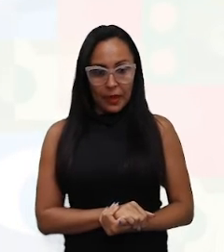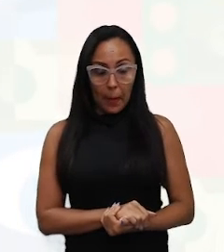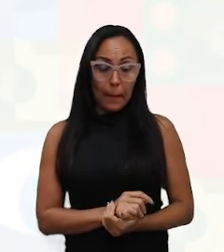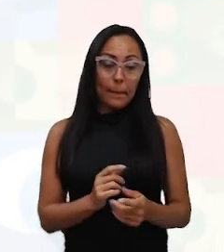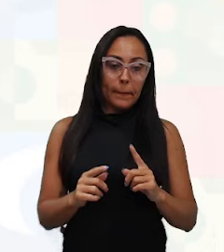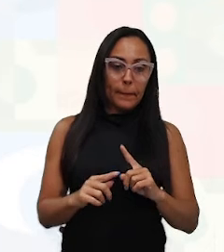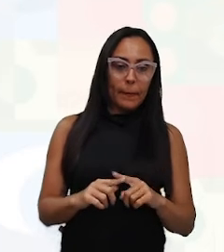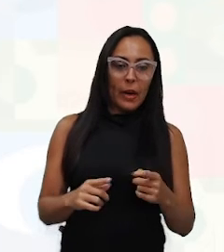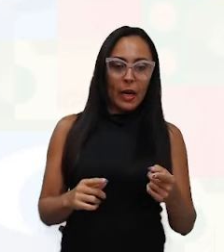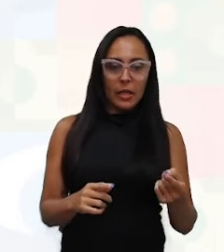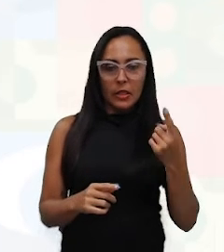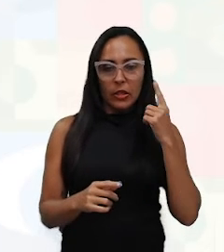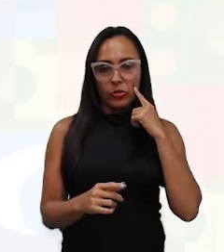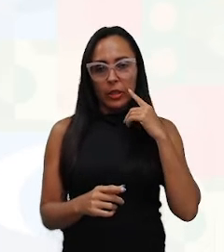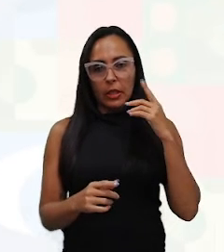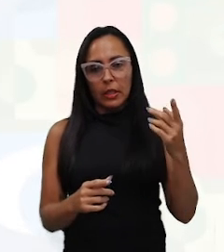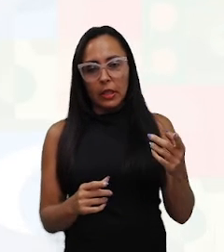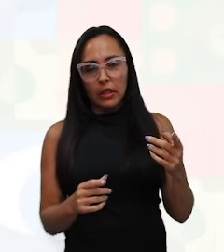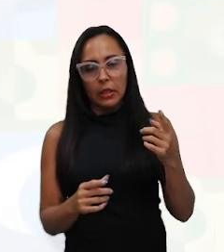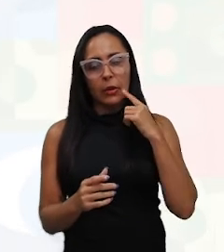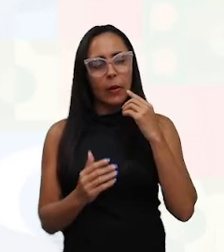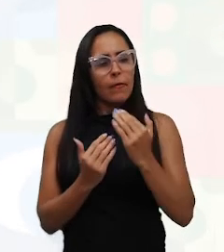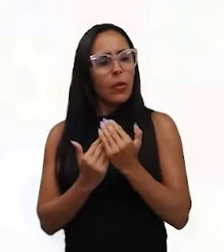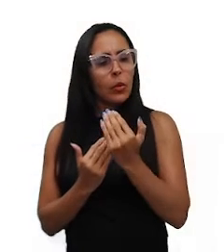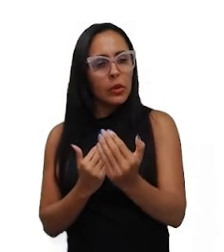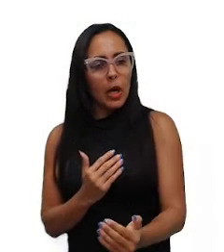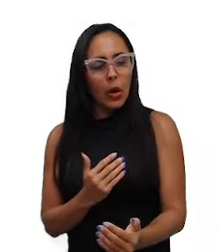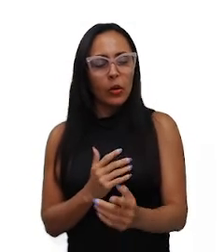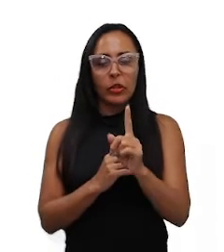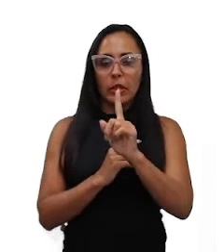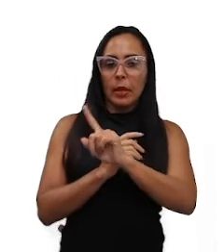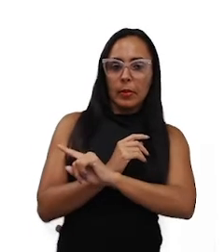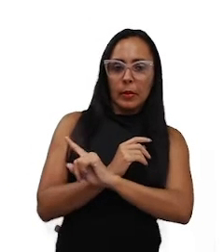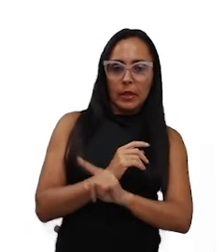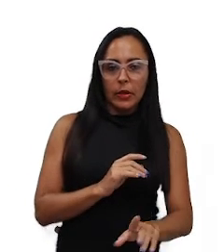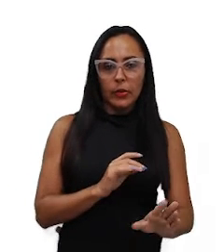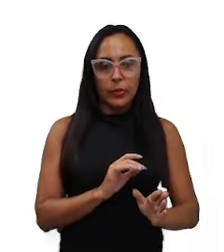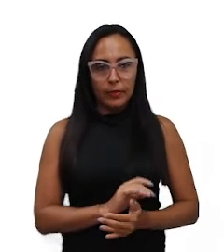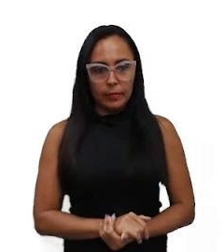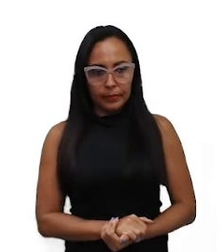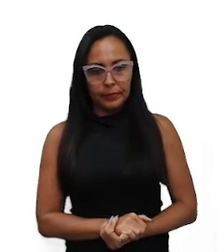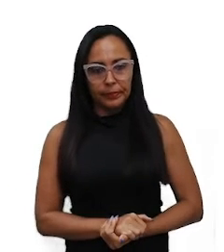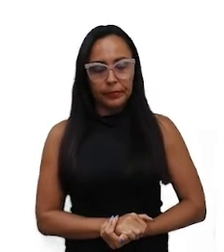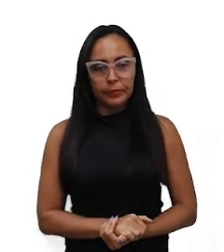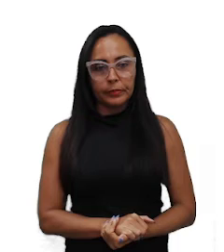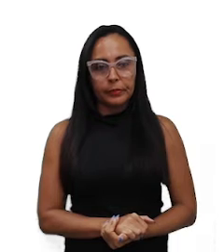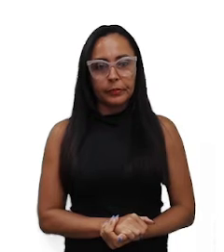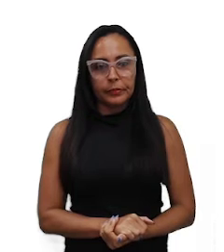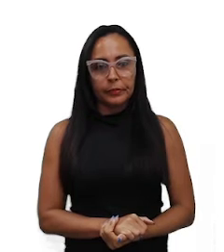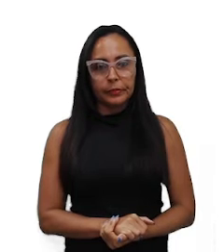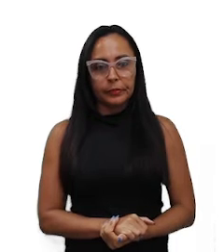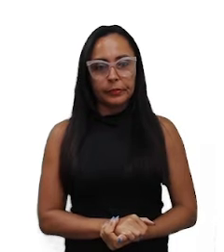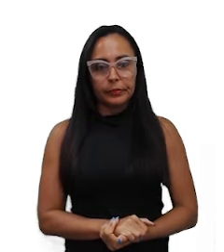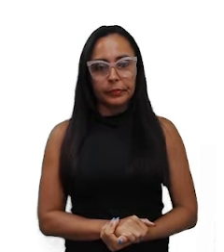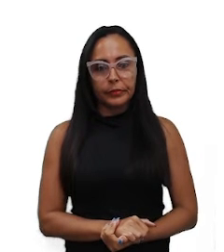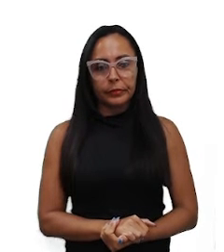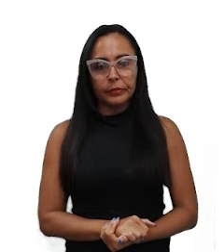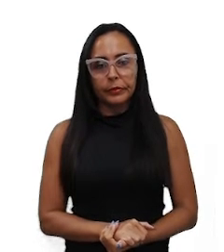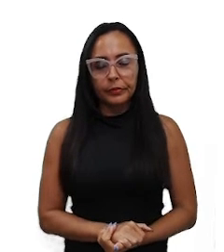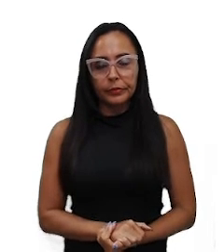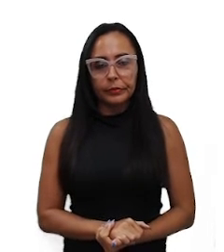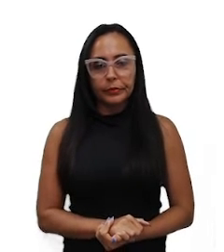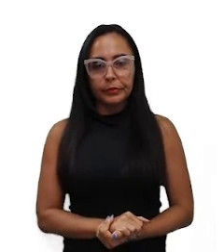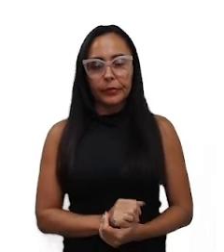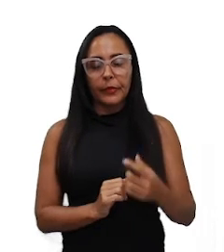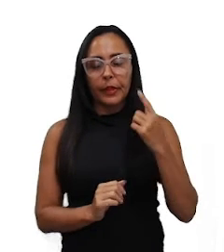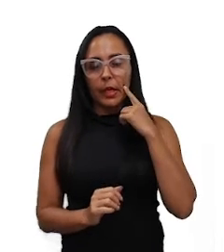está eliminando uma parede frontal. A gente está considerando o quarto aí com 3 paredes, né? Aquela parede